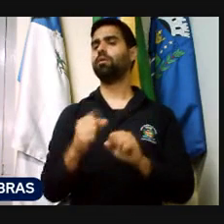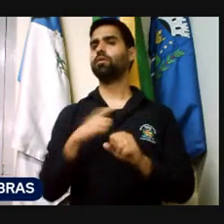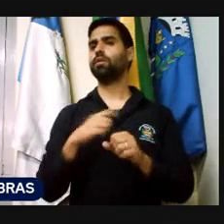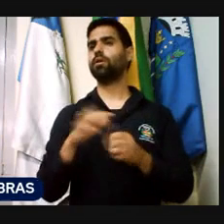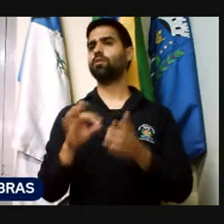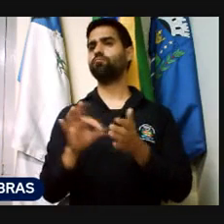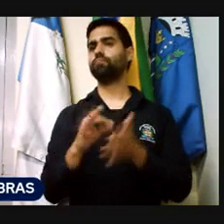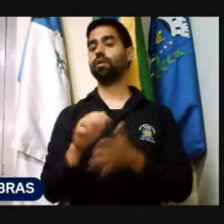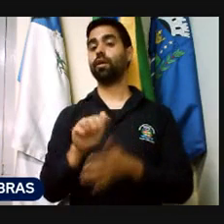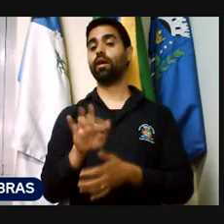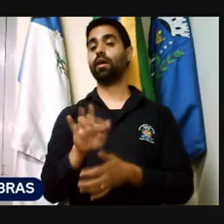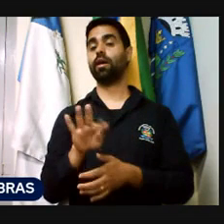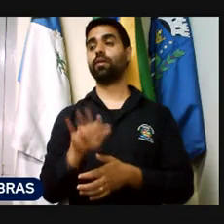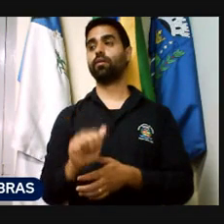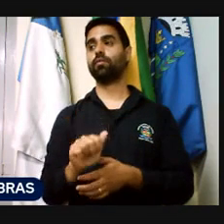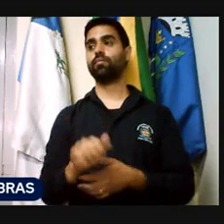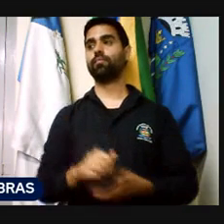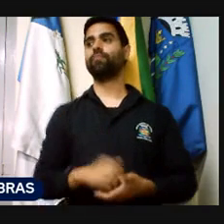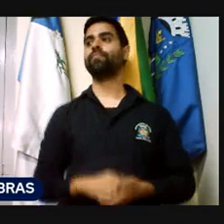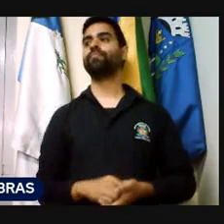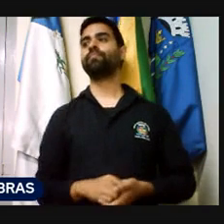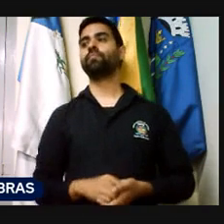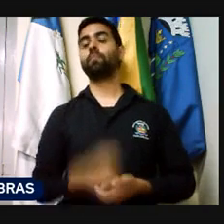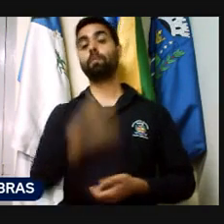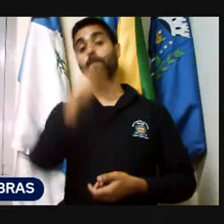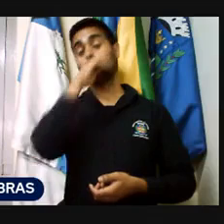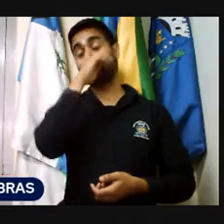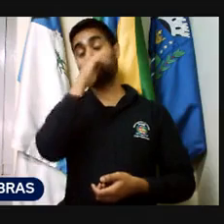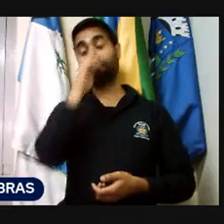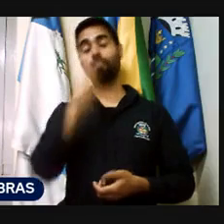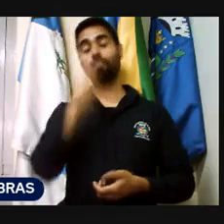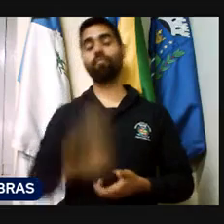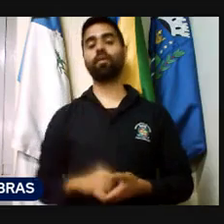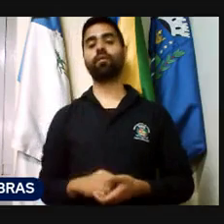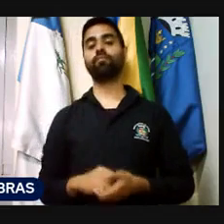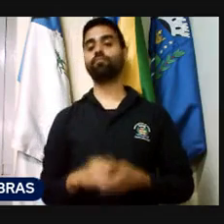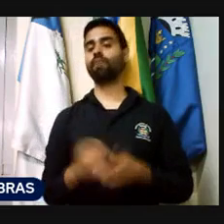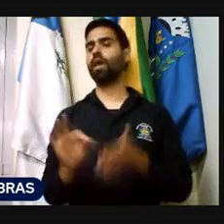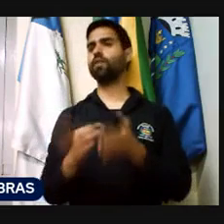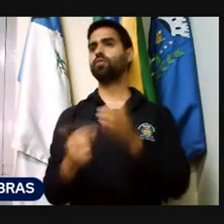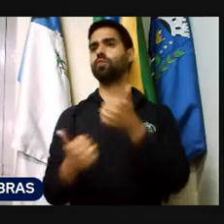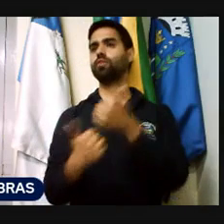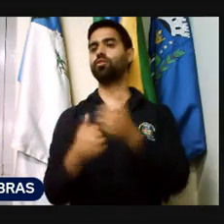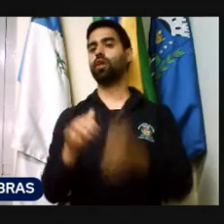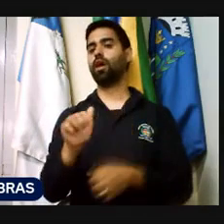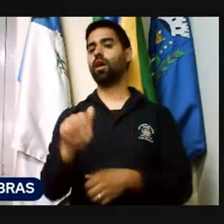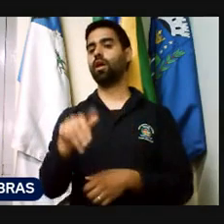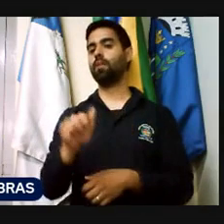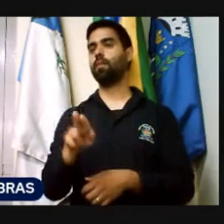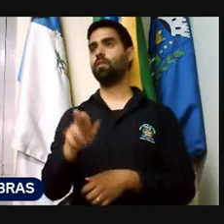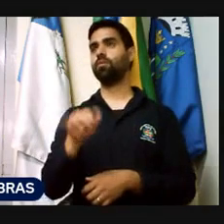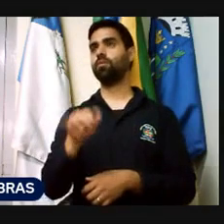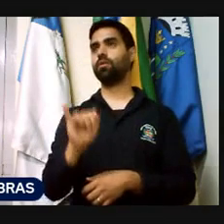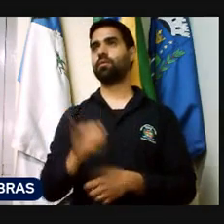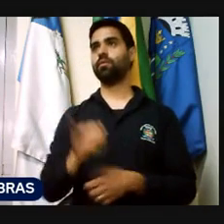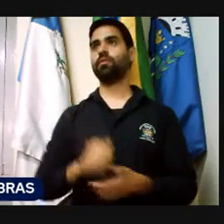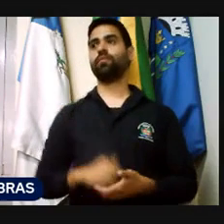ata. Sala das sessões, 9 de novembro de 2021, assessor parlamentar Amaury Gonçalves Fernandes.